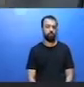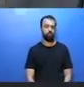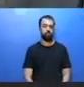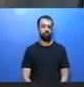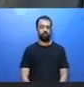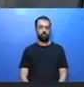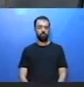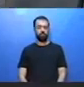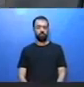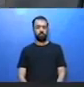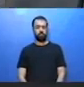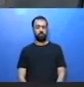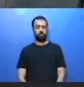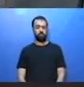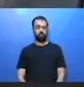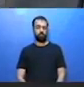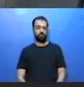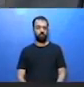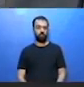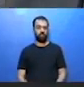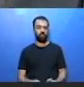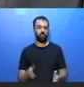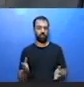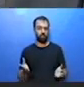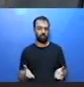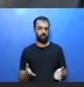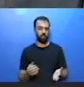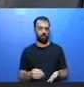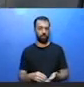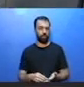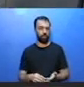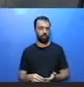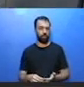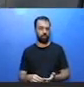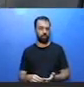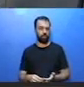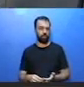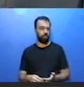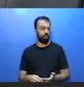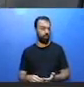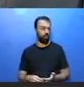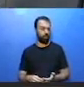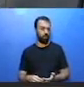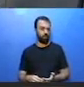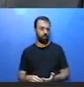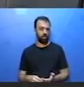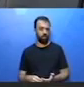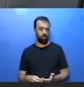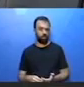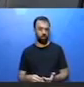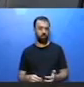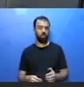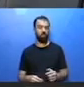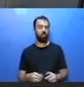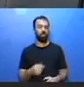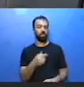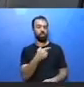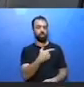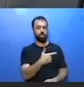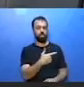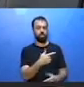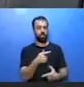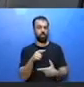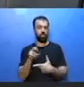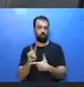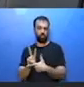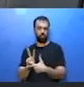Vamos lá. Aqui o primeiro número, tá vendo o 7? Ele é maior que o 2.